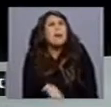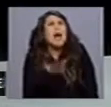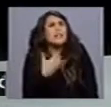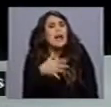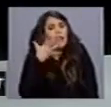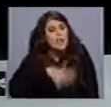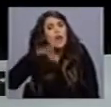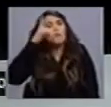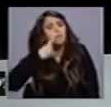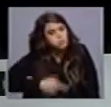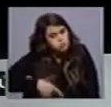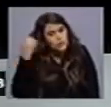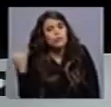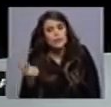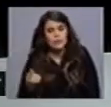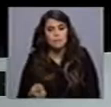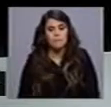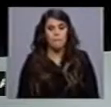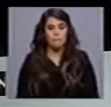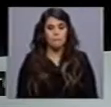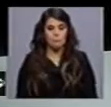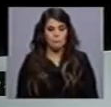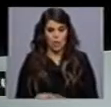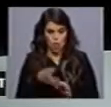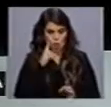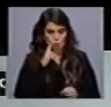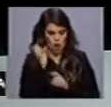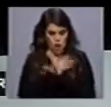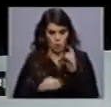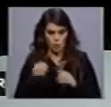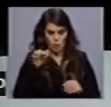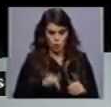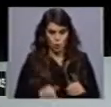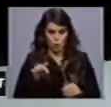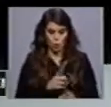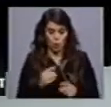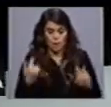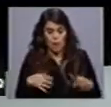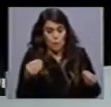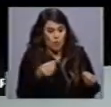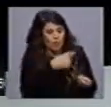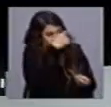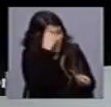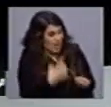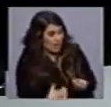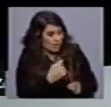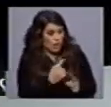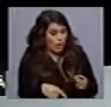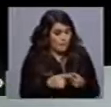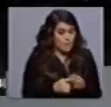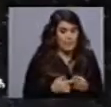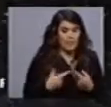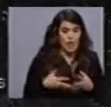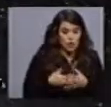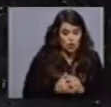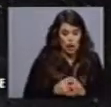mostrar nesta primeira parte vem do Observatório Europeu do Sul. Também temos aqui uma outra dificuldade. Se na primeira imagem nós tínhamos uma estrutura muito